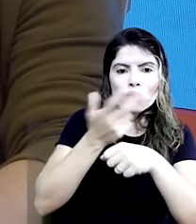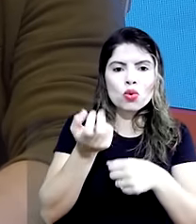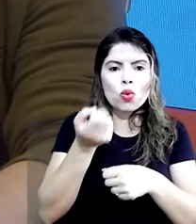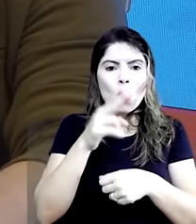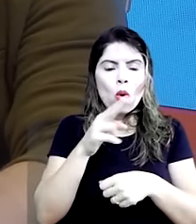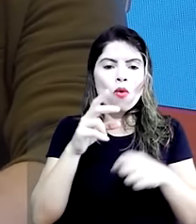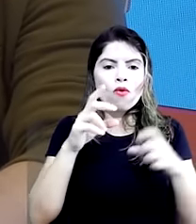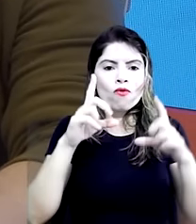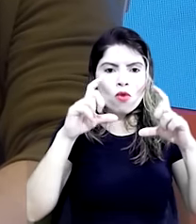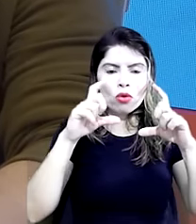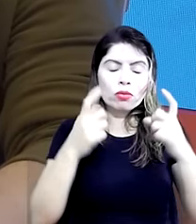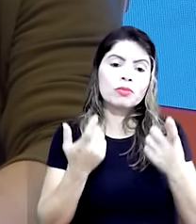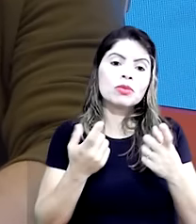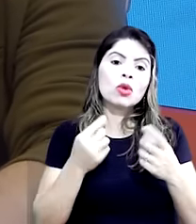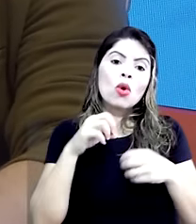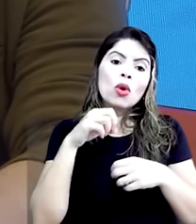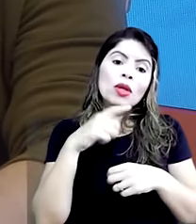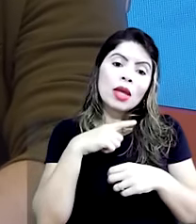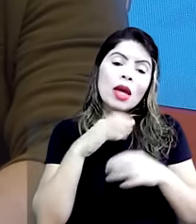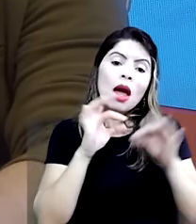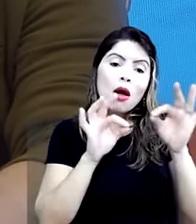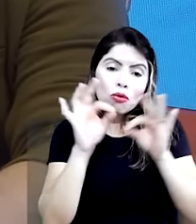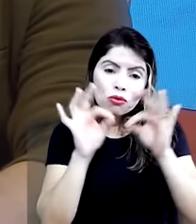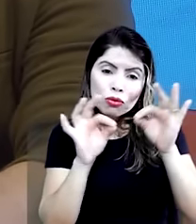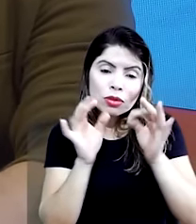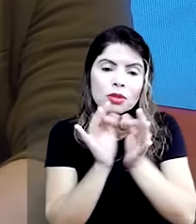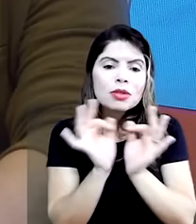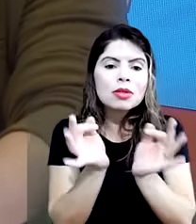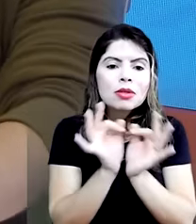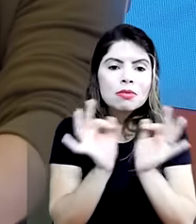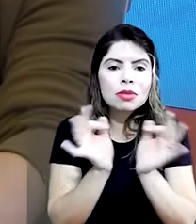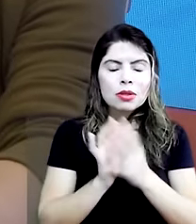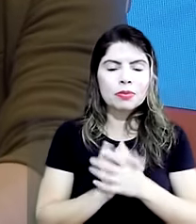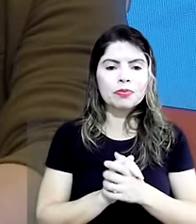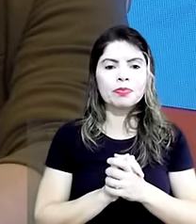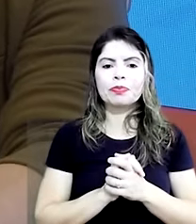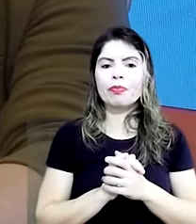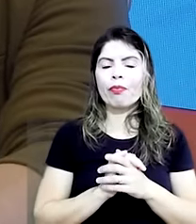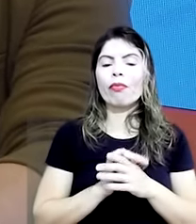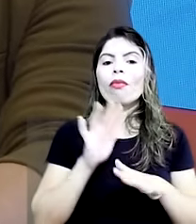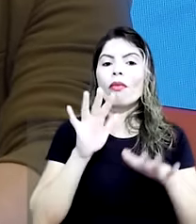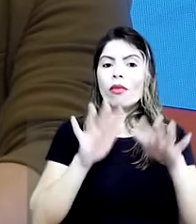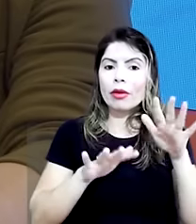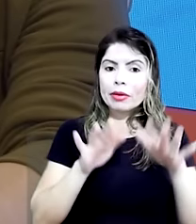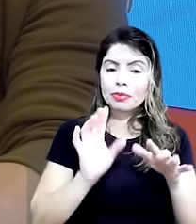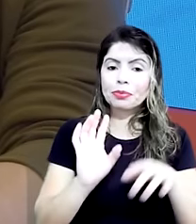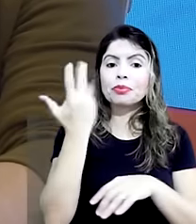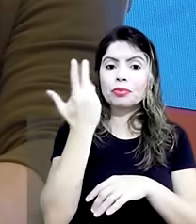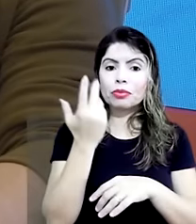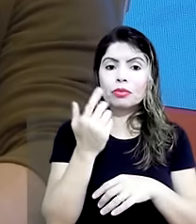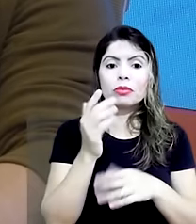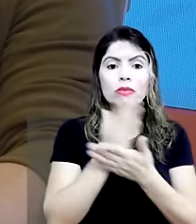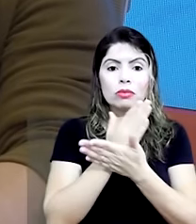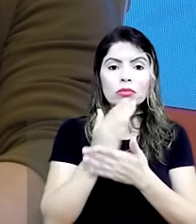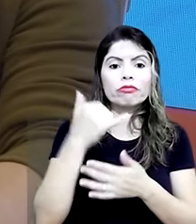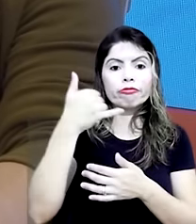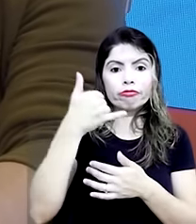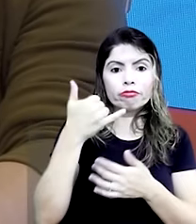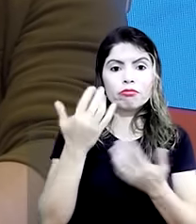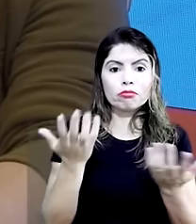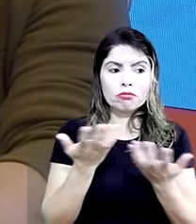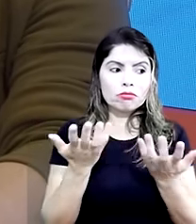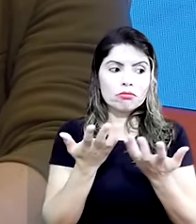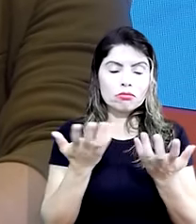de pequenos ajustes da foto e aí é onde tá o grande pulo do gato muitas vezes muitos celulares hoje como eu falei